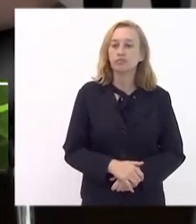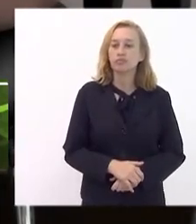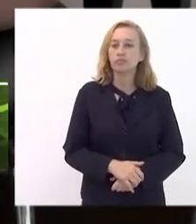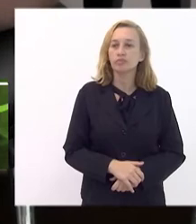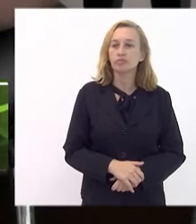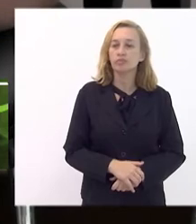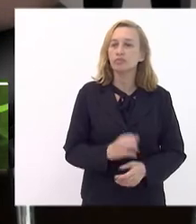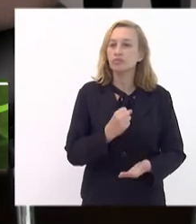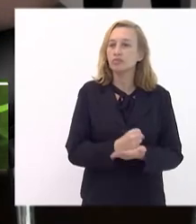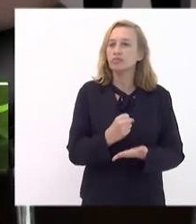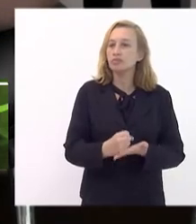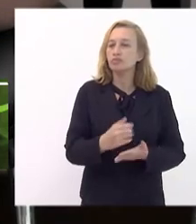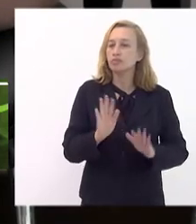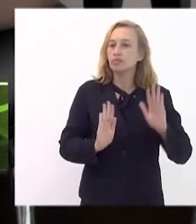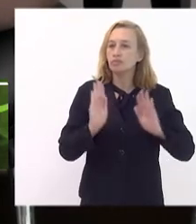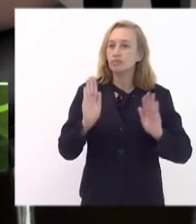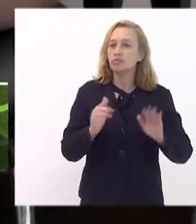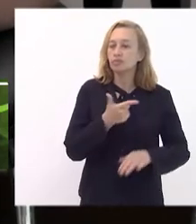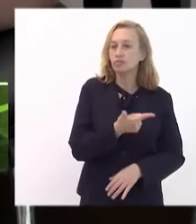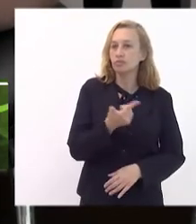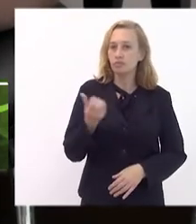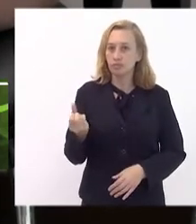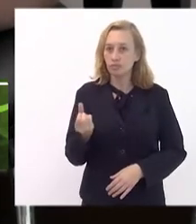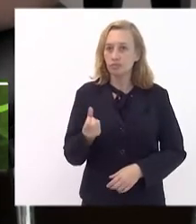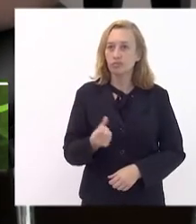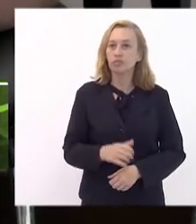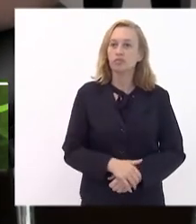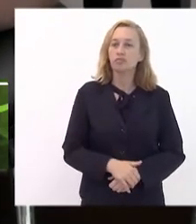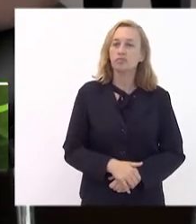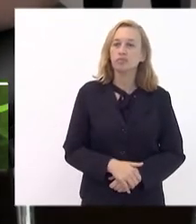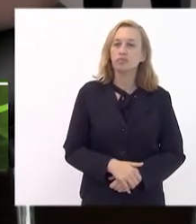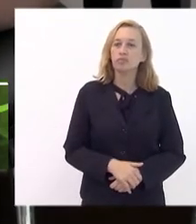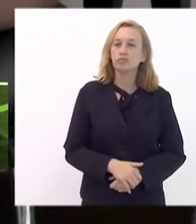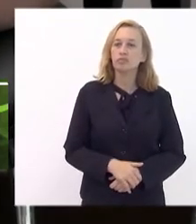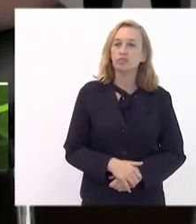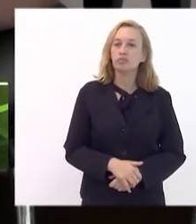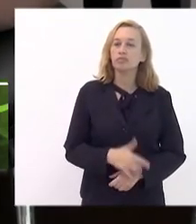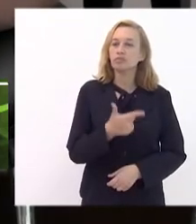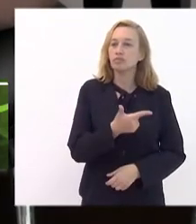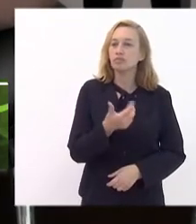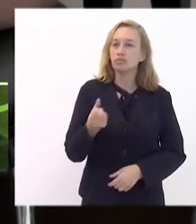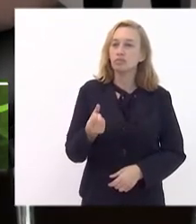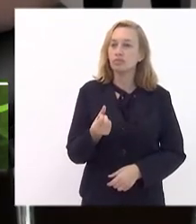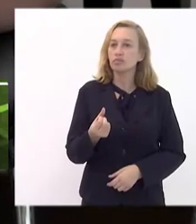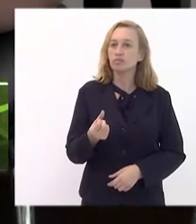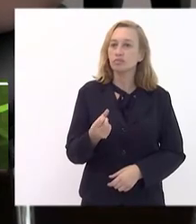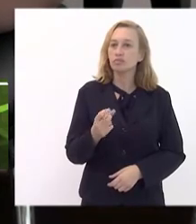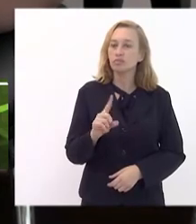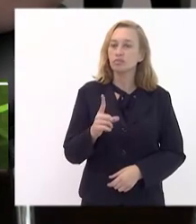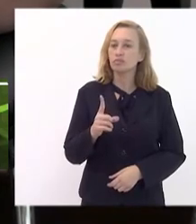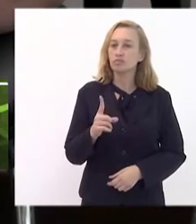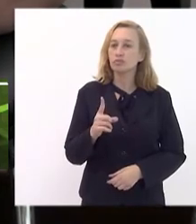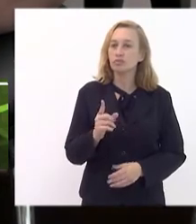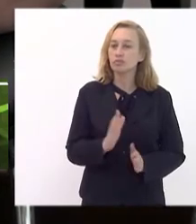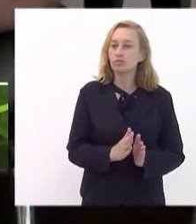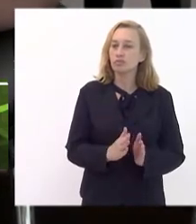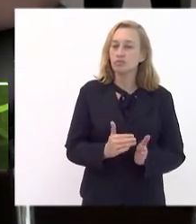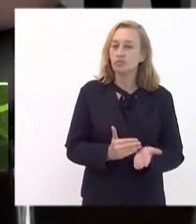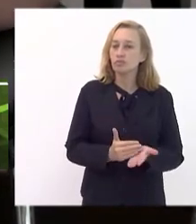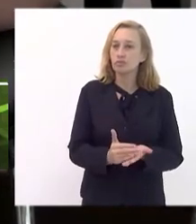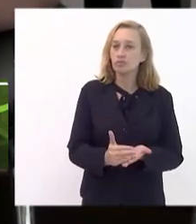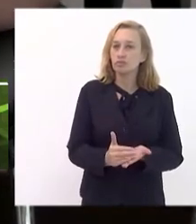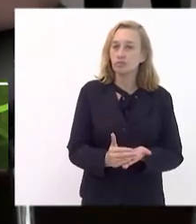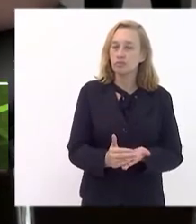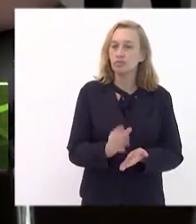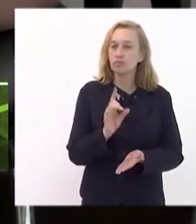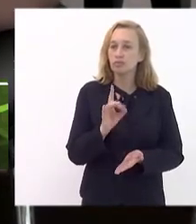Esse contrato foi licitado em 2016, né? Só que desde 2016 não tinha sido dado ordem de início. Foi dado